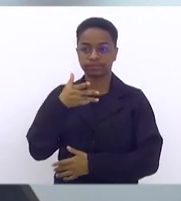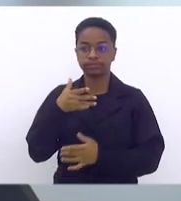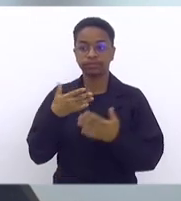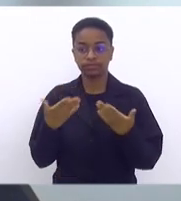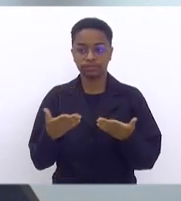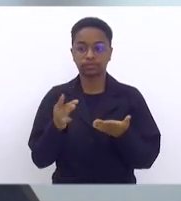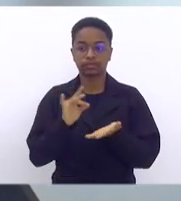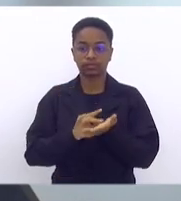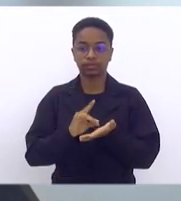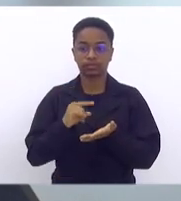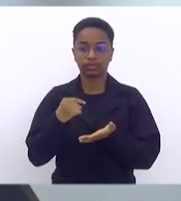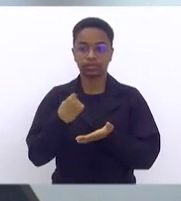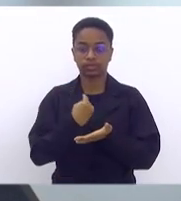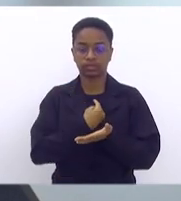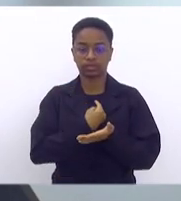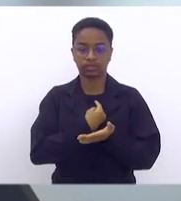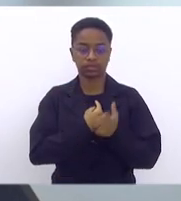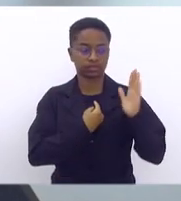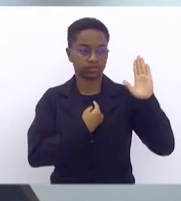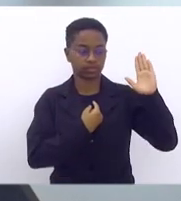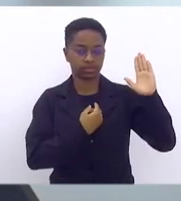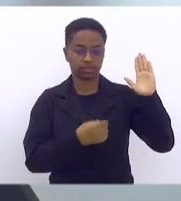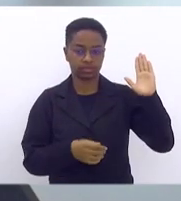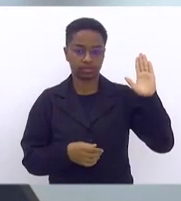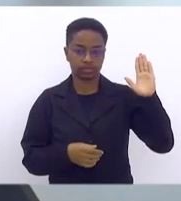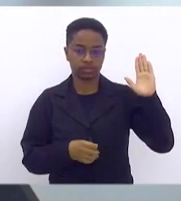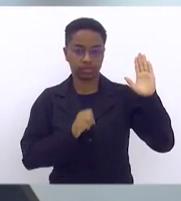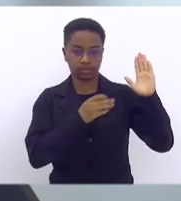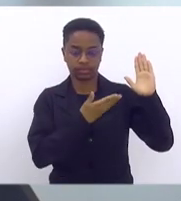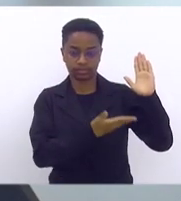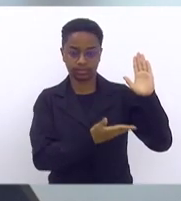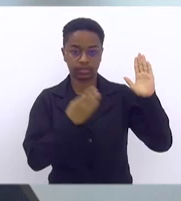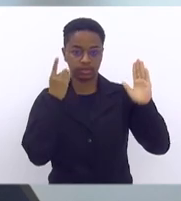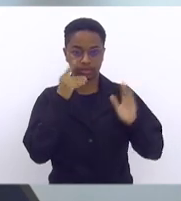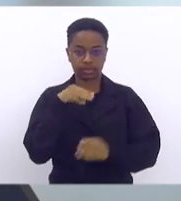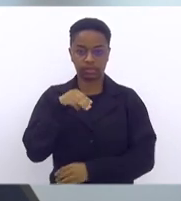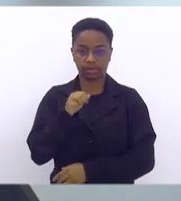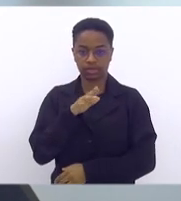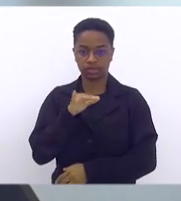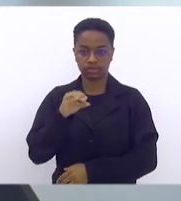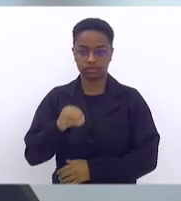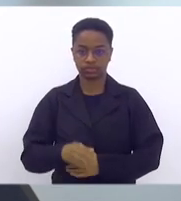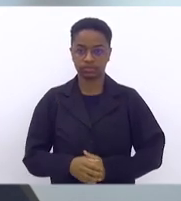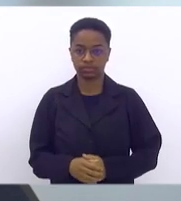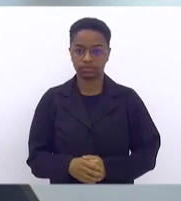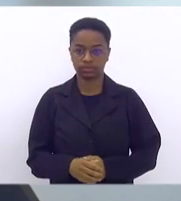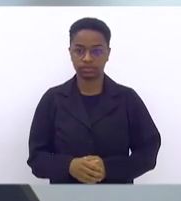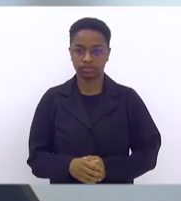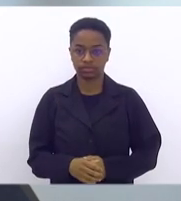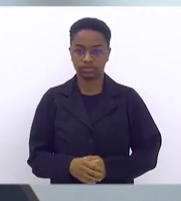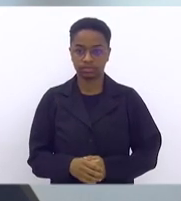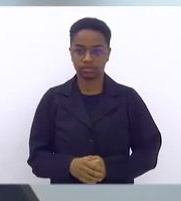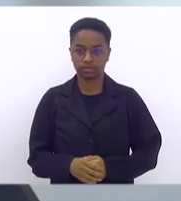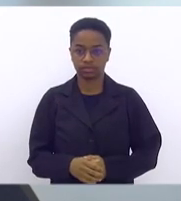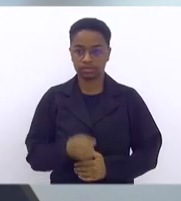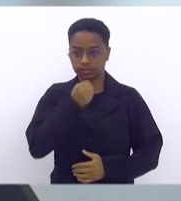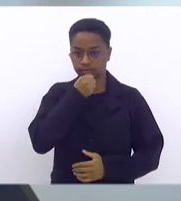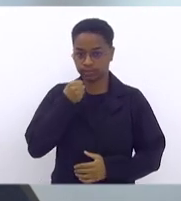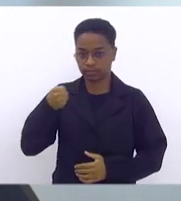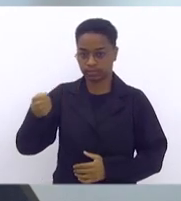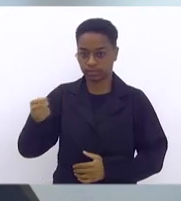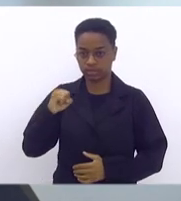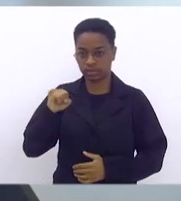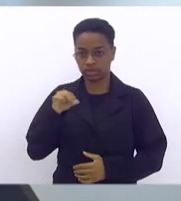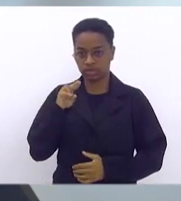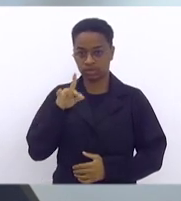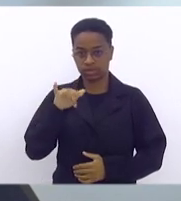gente garanta... Pois não, senhor deputado Márcio Gualberto. Uma palavra será franqueada à senhora Juliana Sanches.